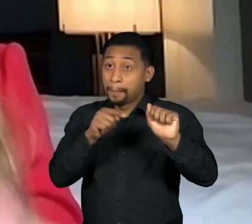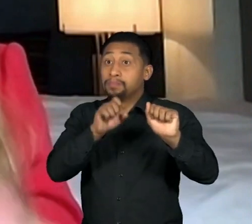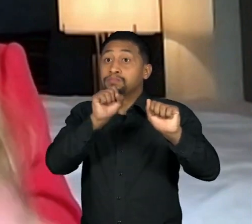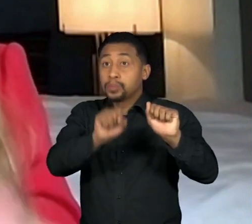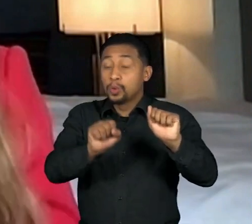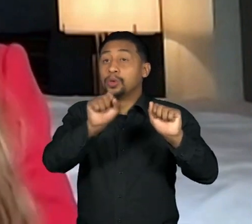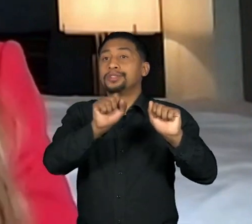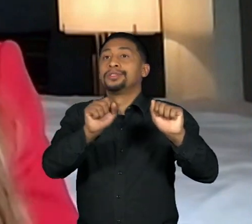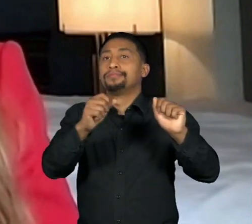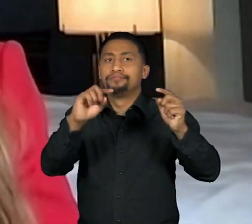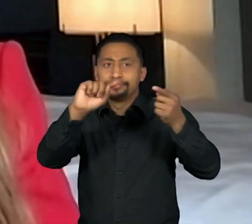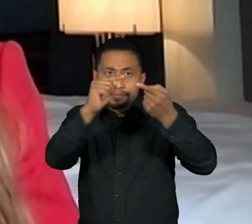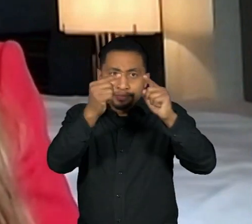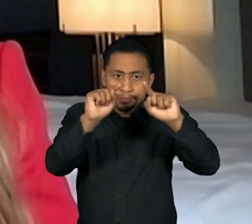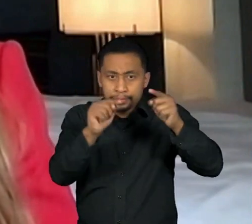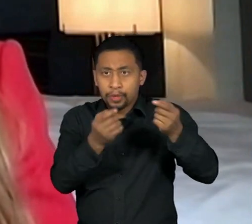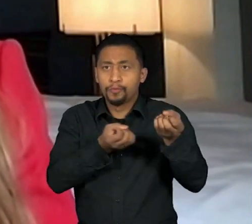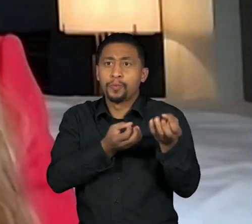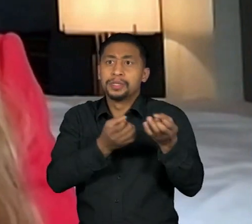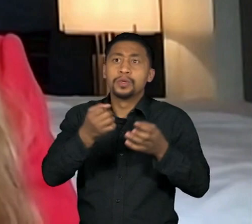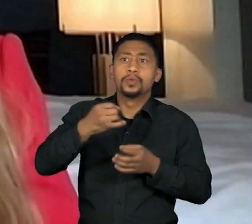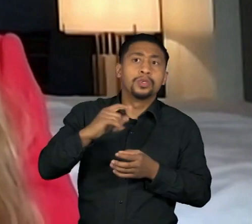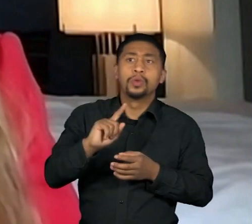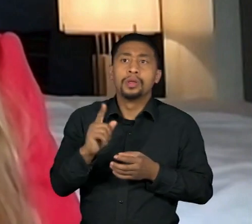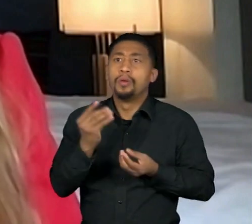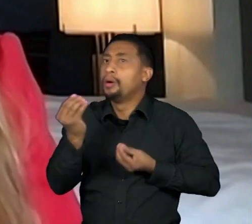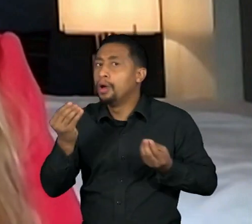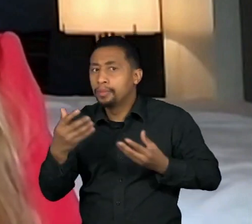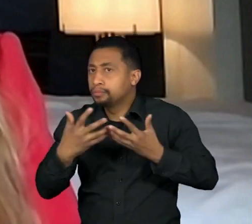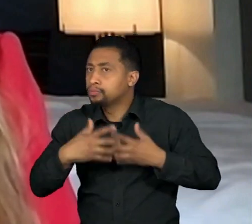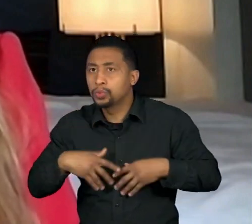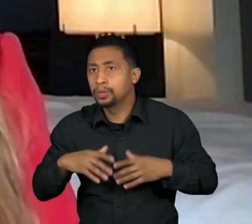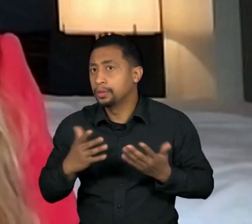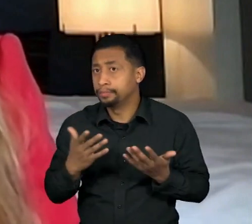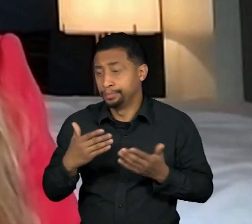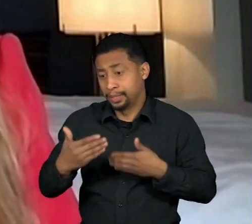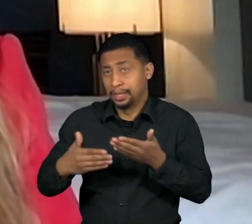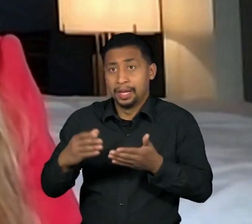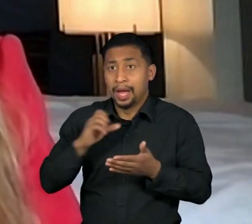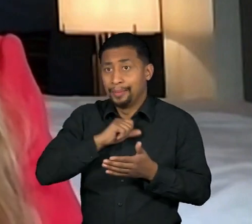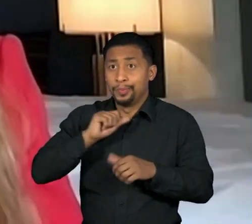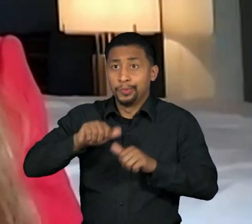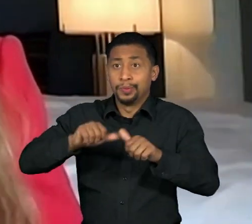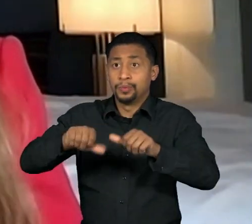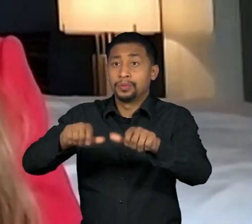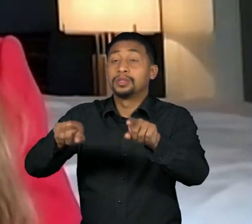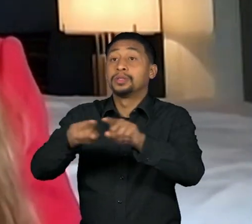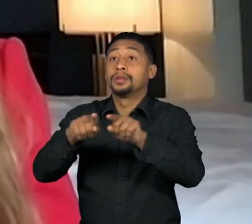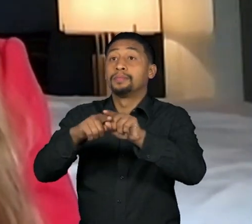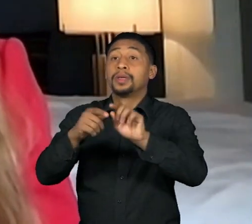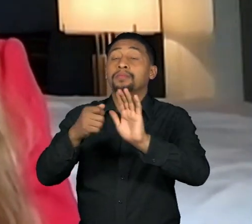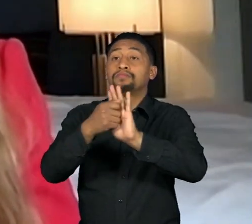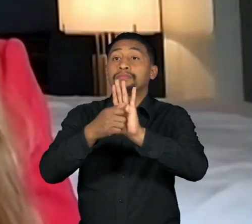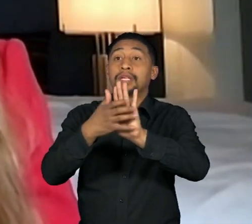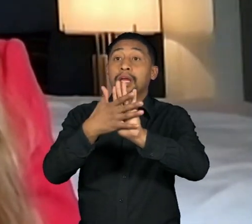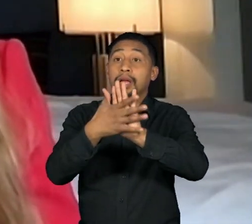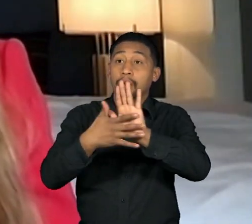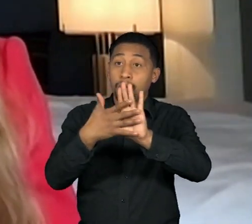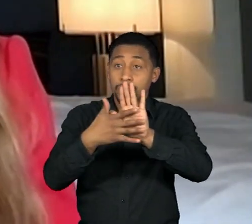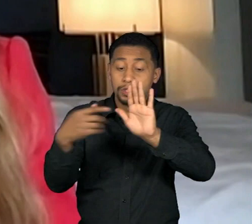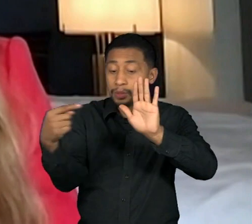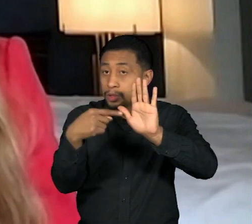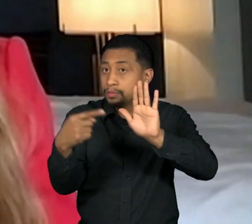né? Porque tudo muda muito rápido. E também o letramento sobre algoritmos, como os algoritmos